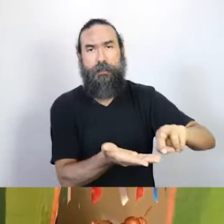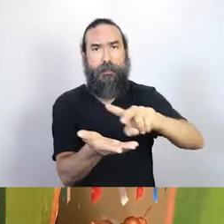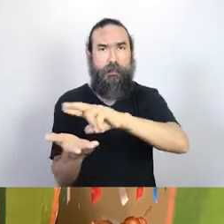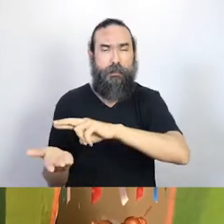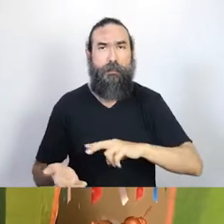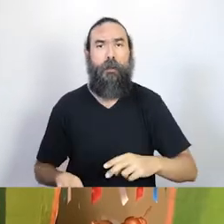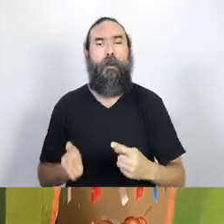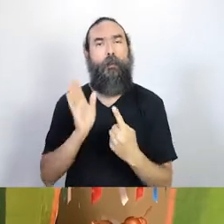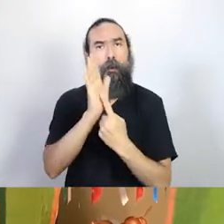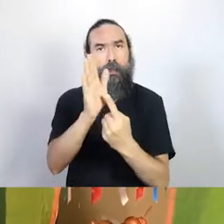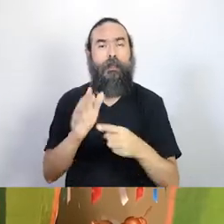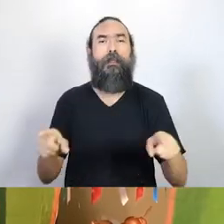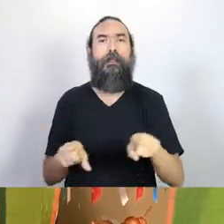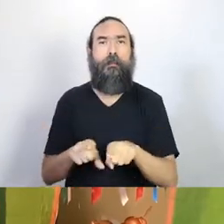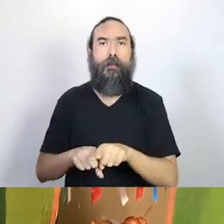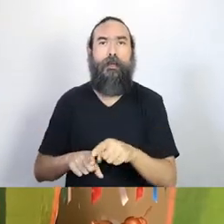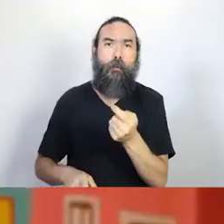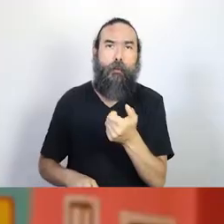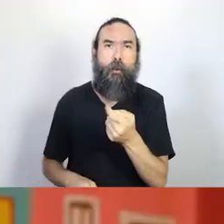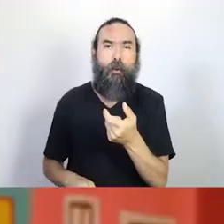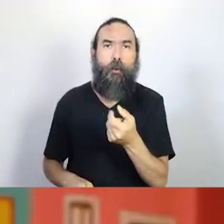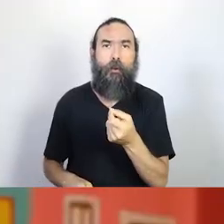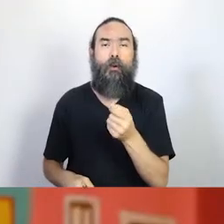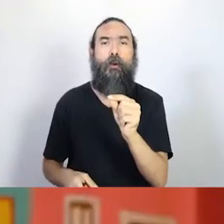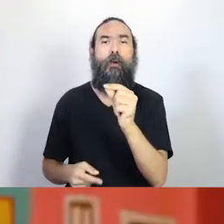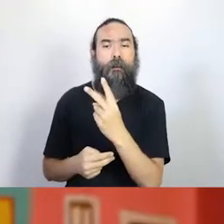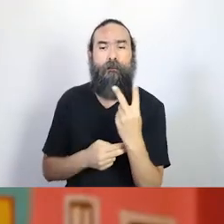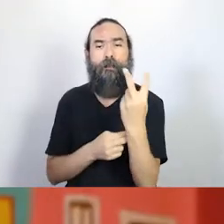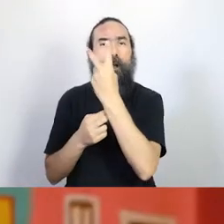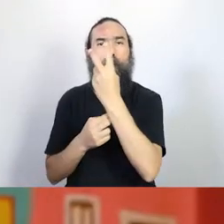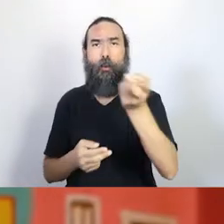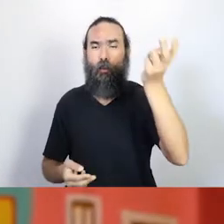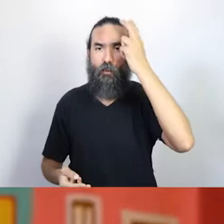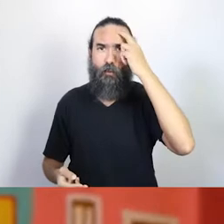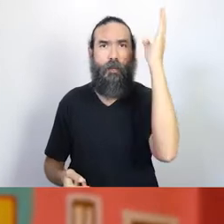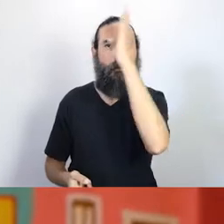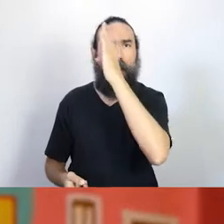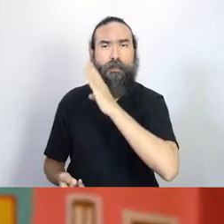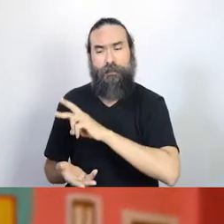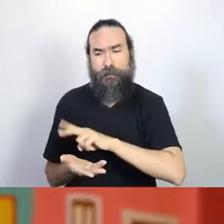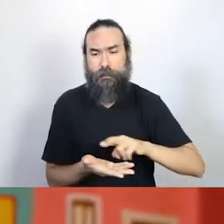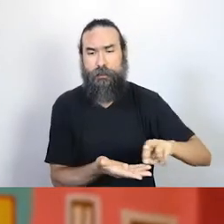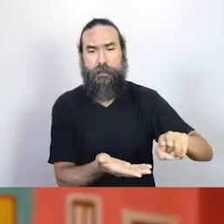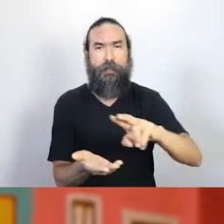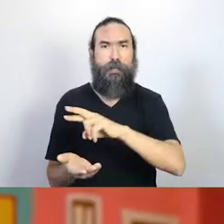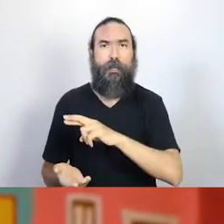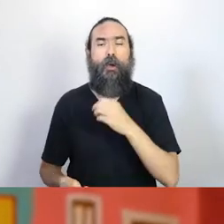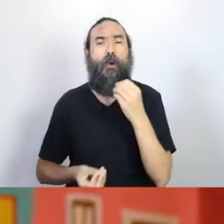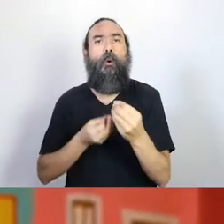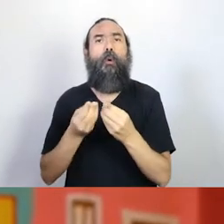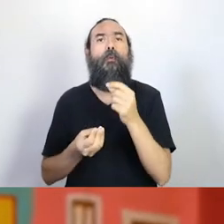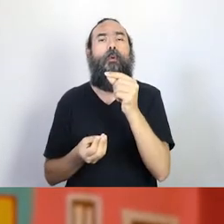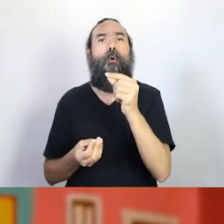cultural, mostrando também um pouco da riqueza cultural do Brasil, como isso